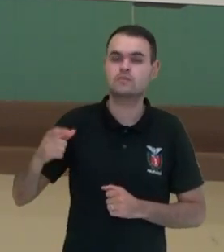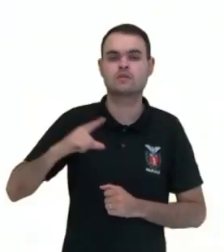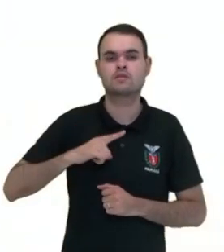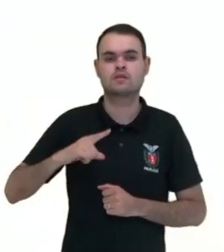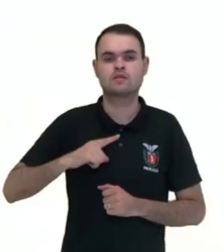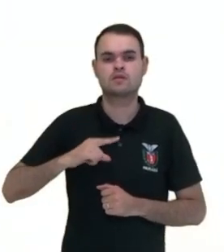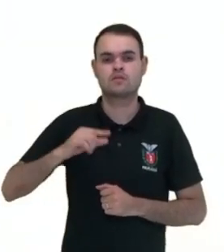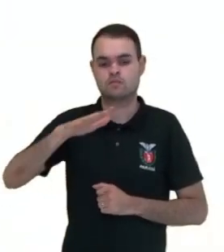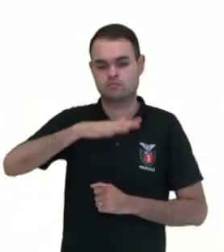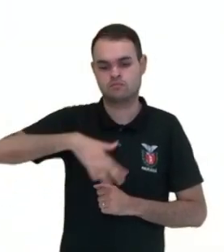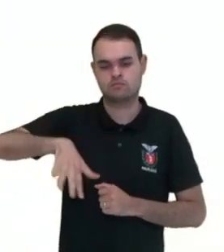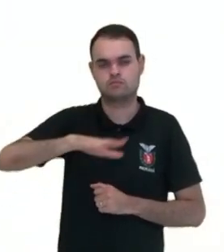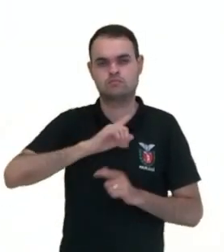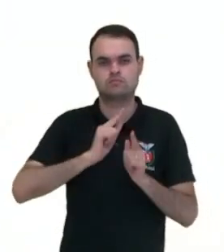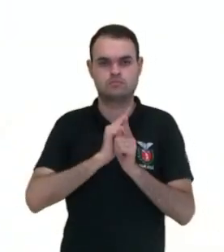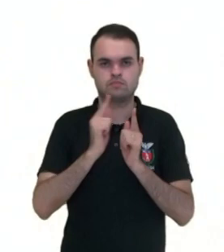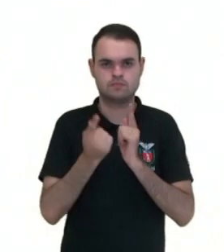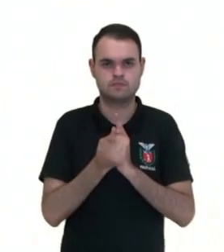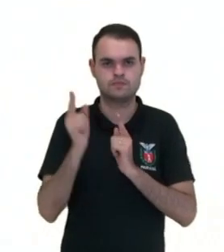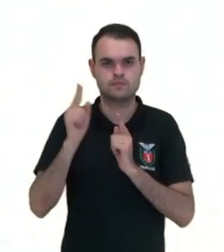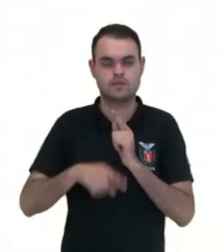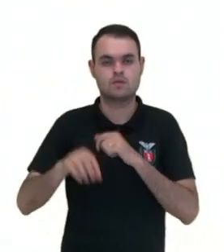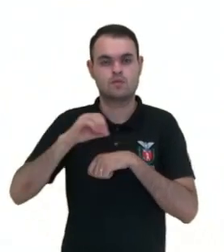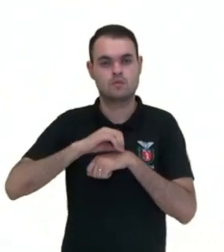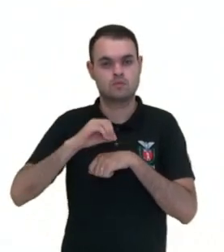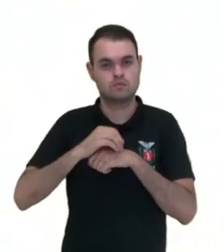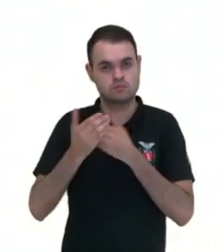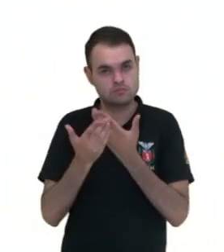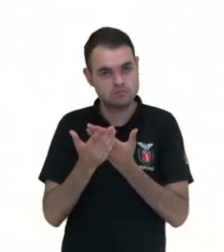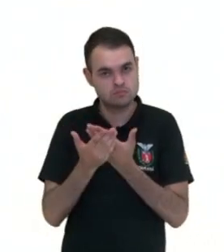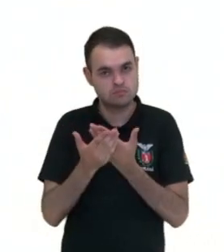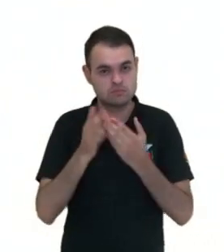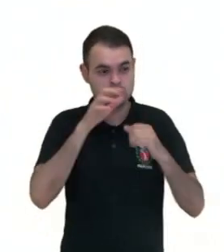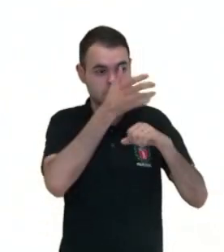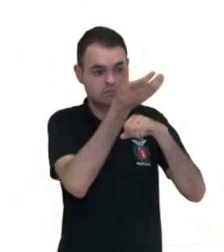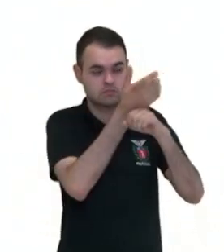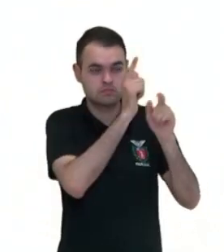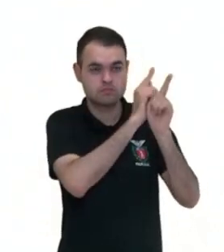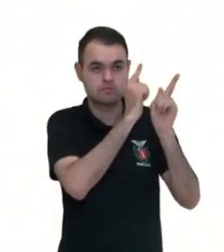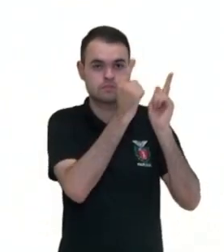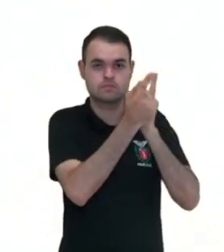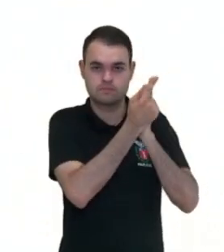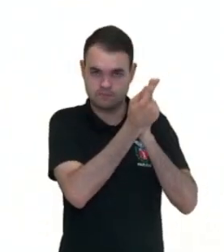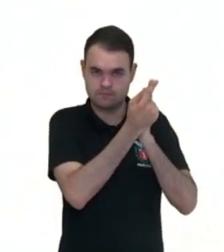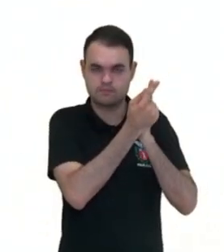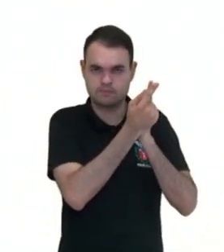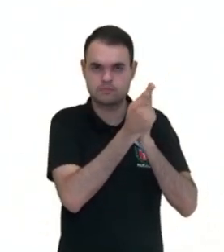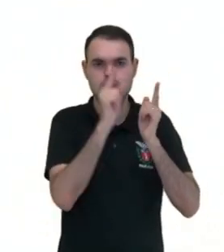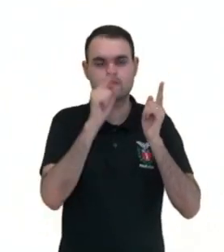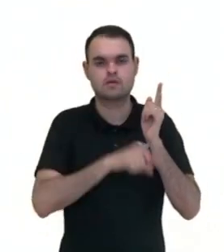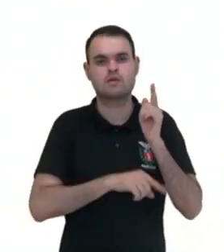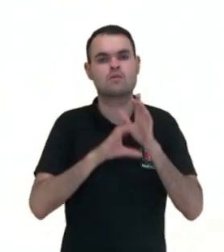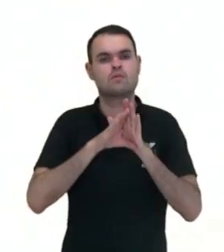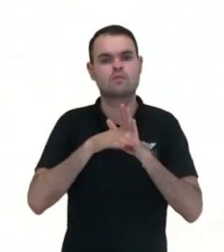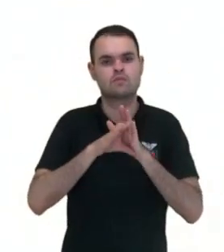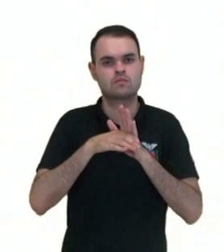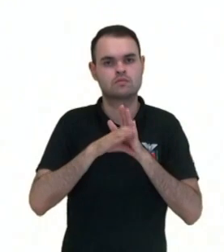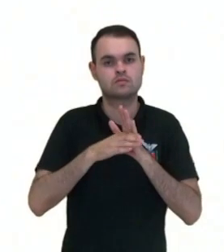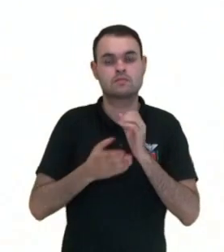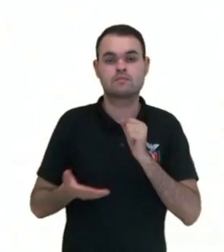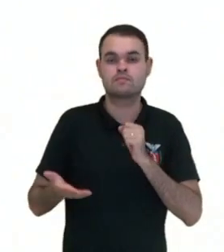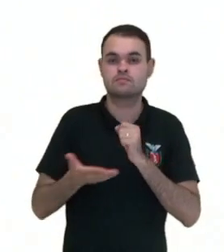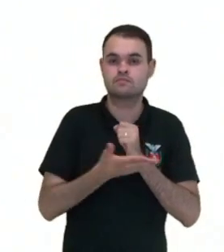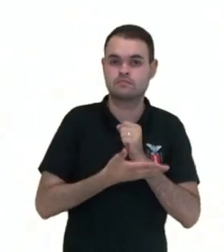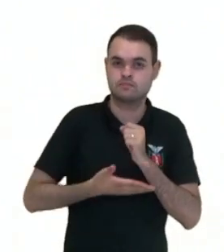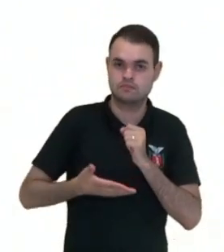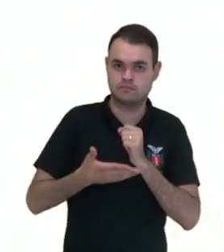temos o espaço geográfico como objeto de estudo da geografia, ou seja, ele é o conceito